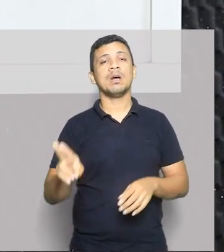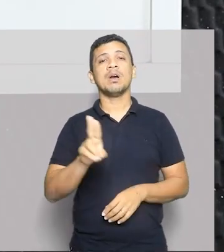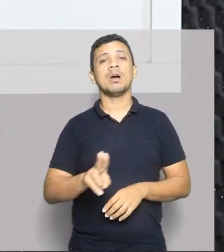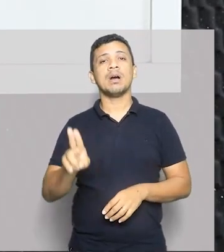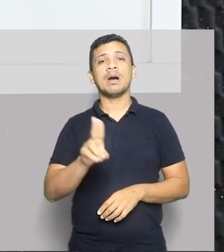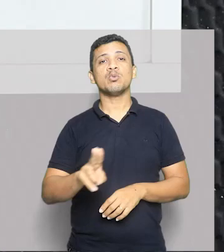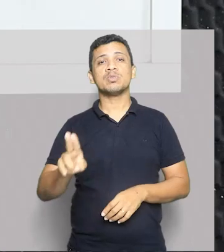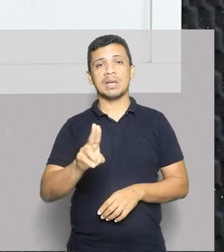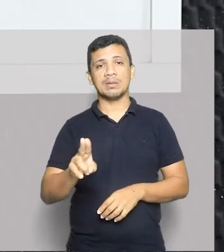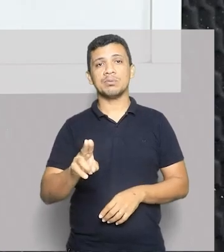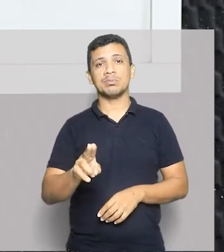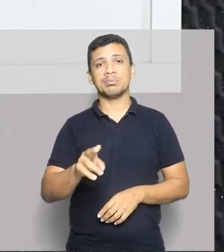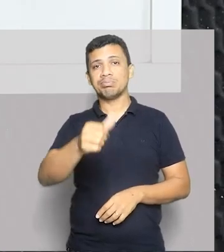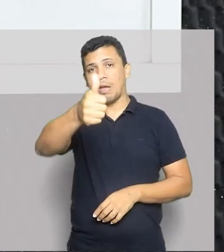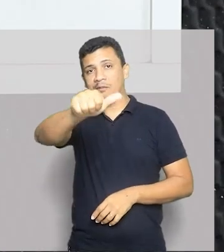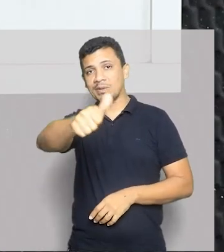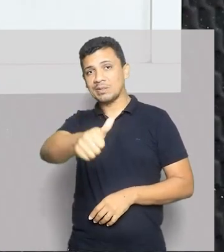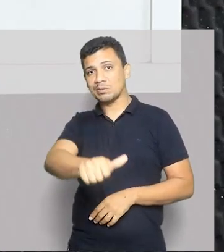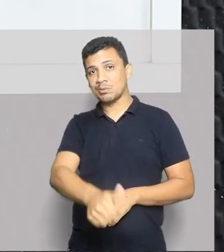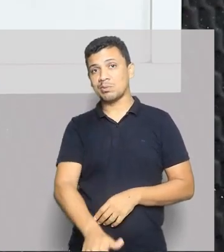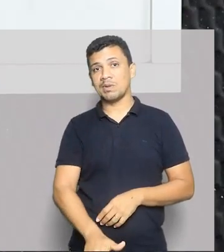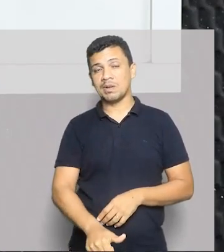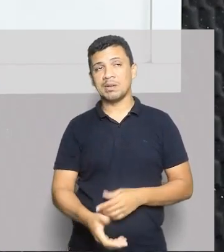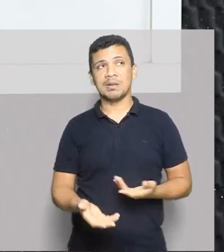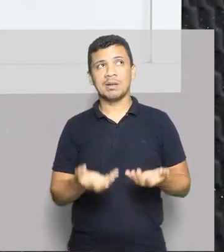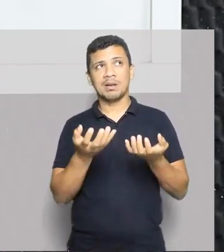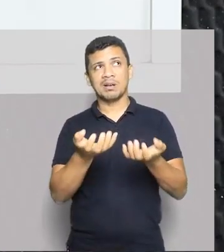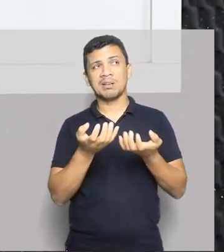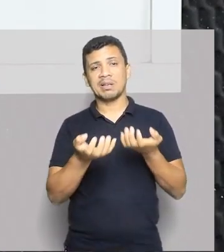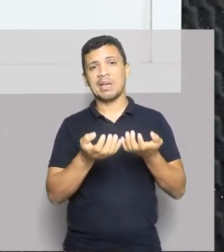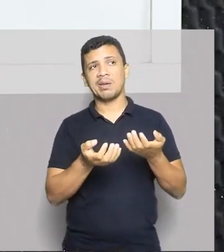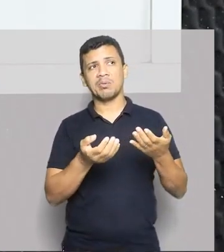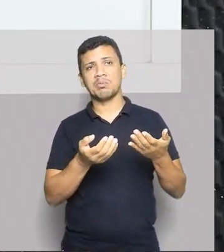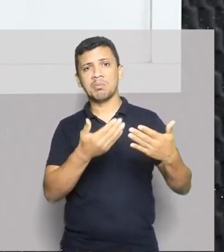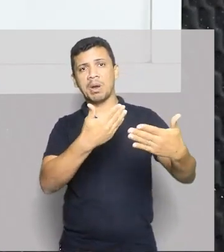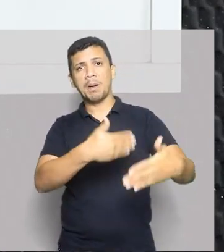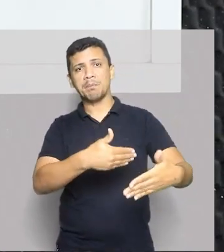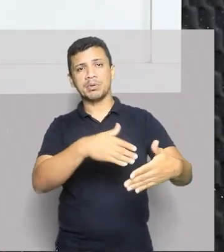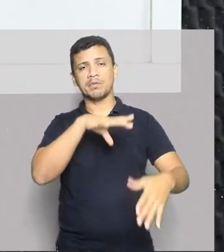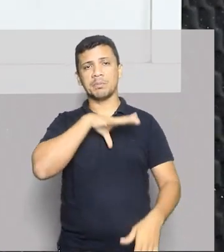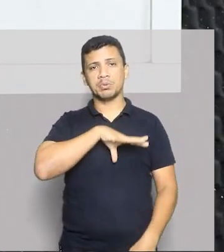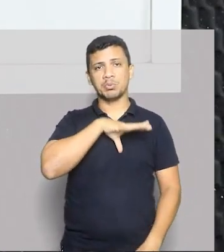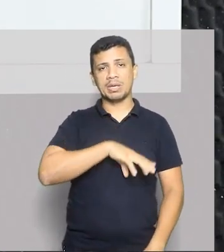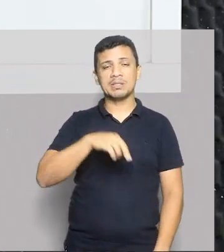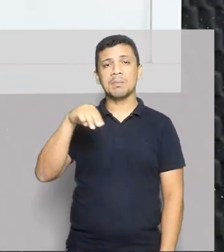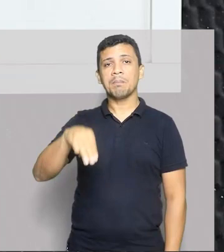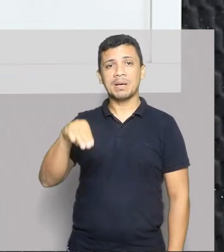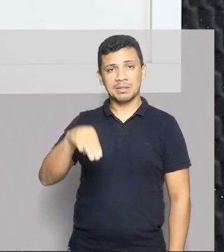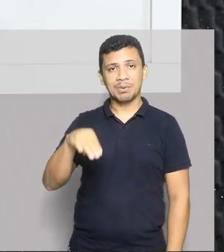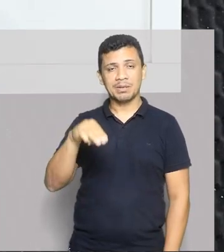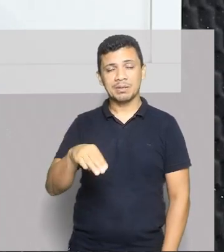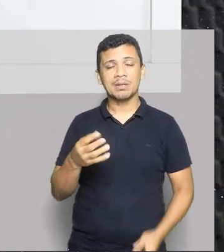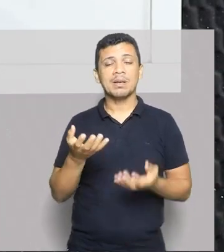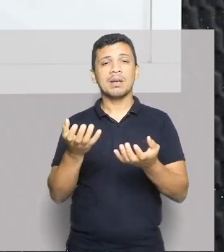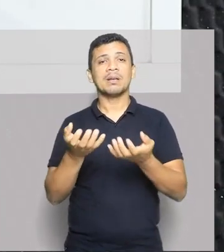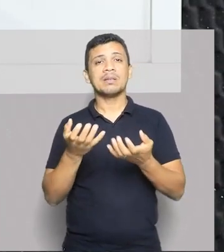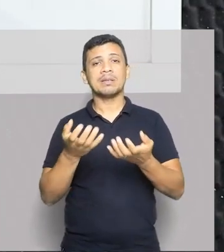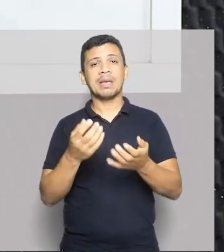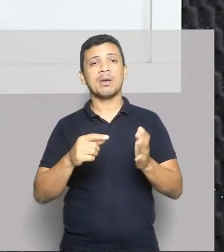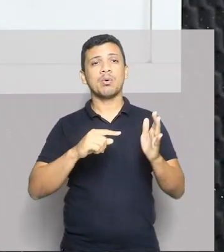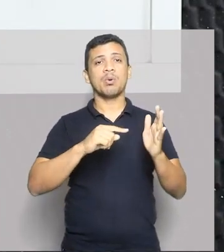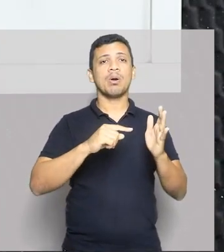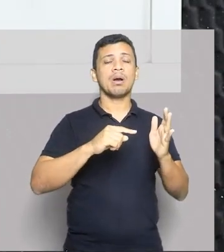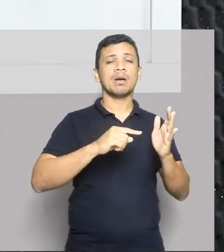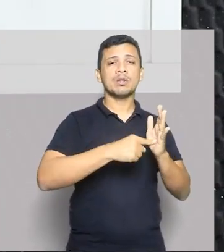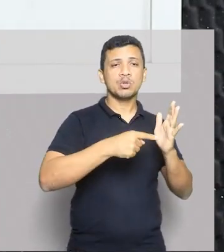em avaliações. Ah, eu quero fazer uma avaliação, uma prova de português e matemática, e quero que a nota de